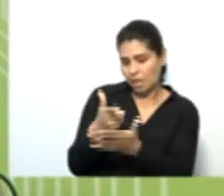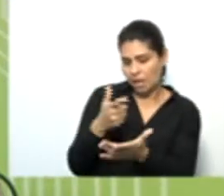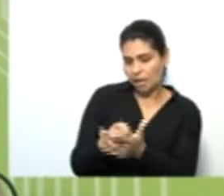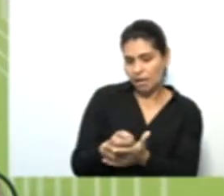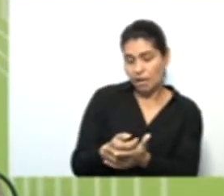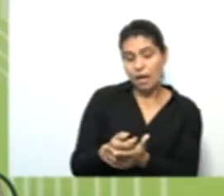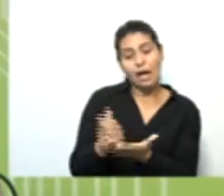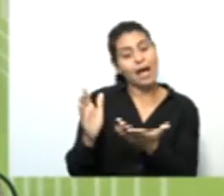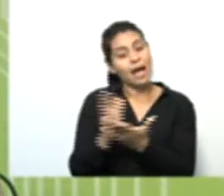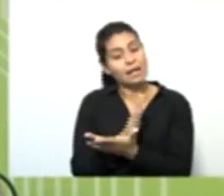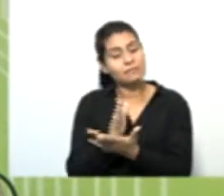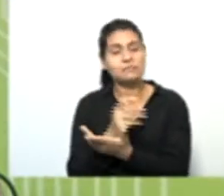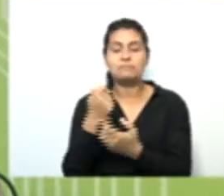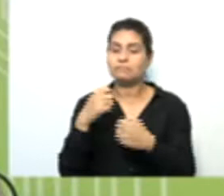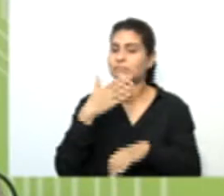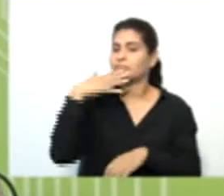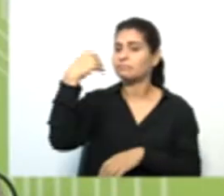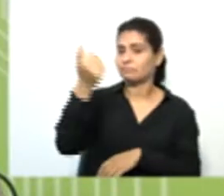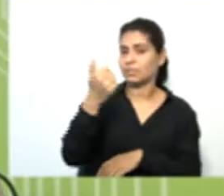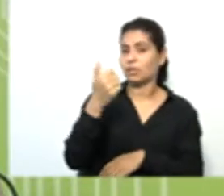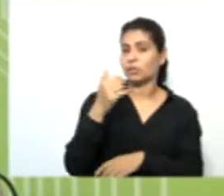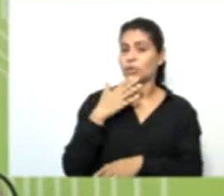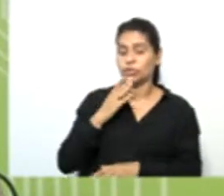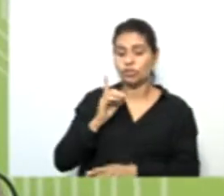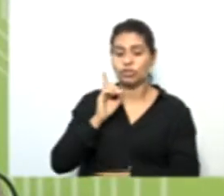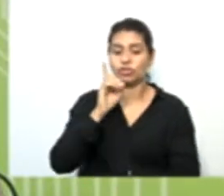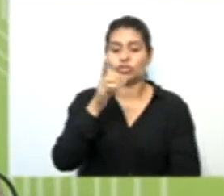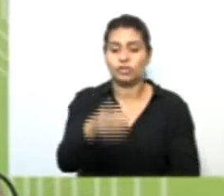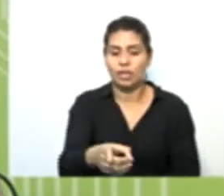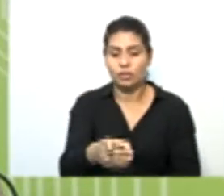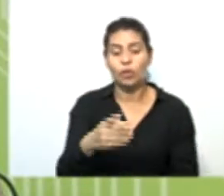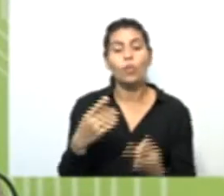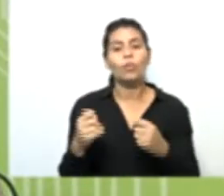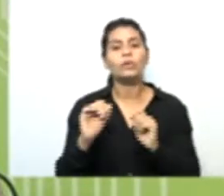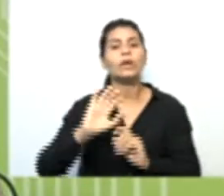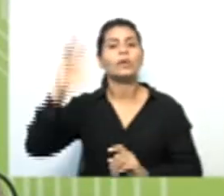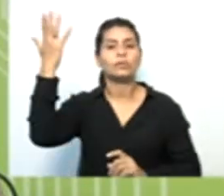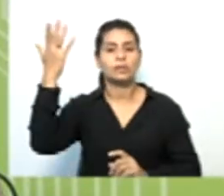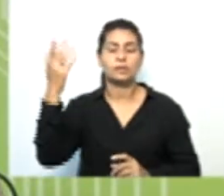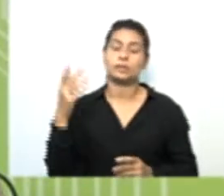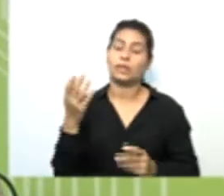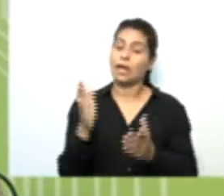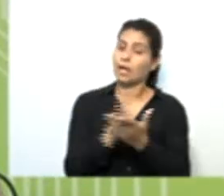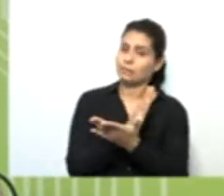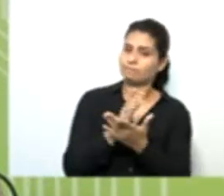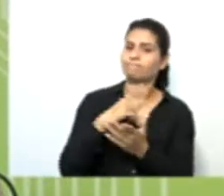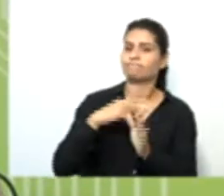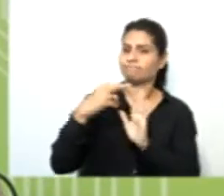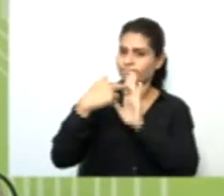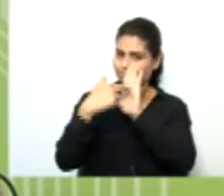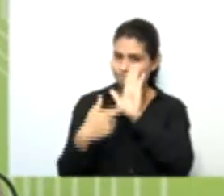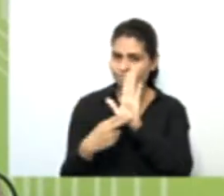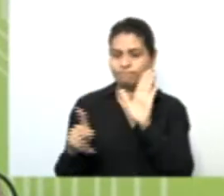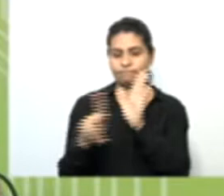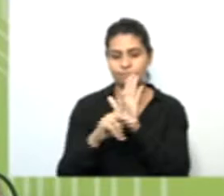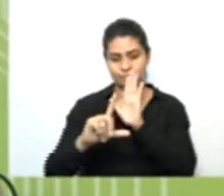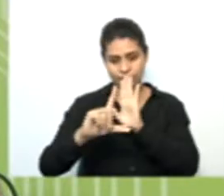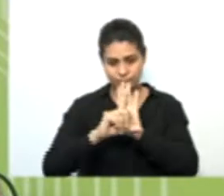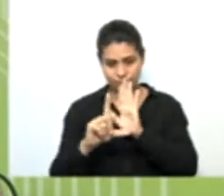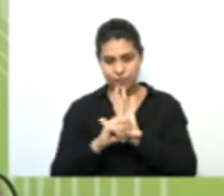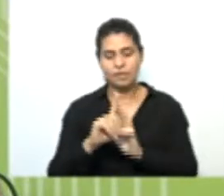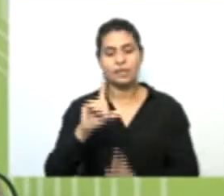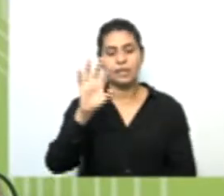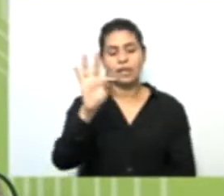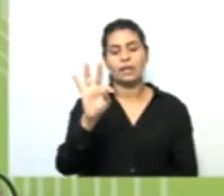preferiria contratar os seus funcionários de uma maneira mais direta. O que acontece? Existe sim uma regulamentação para fazer a